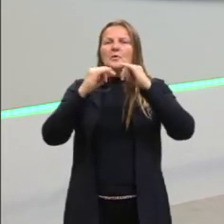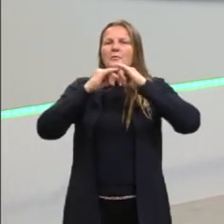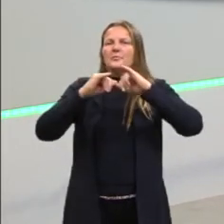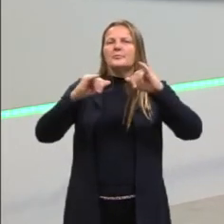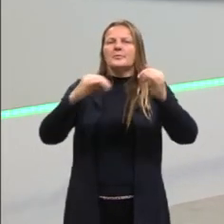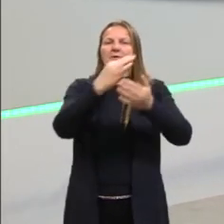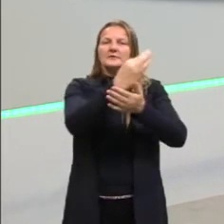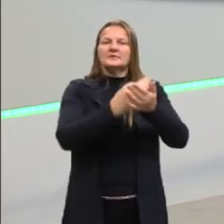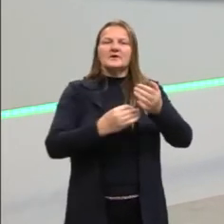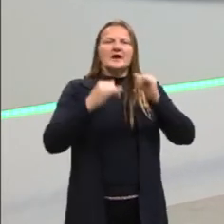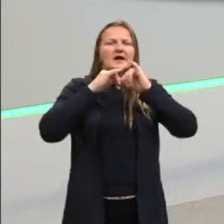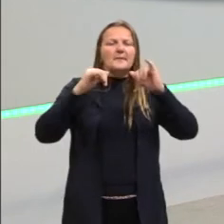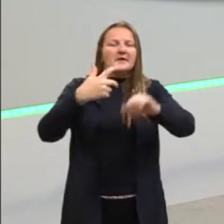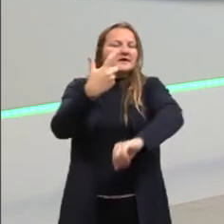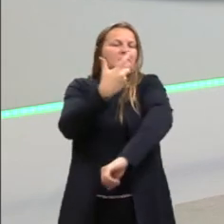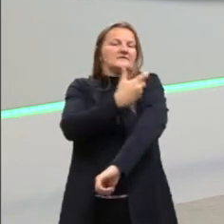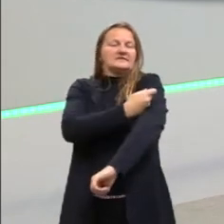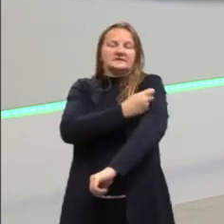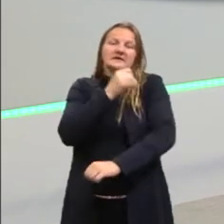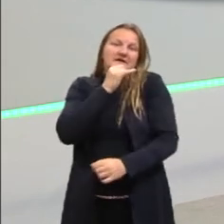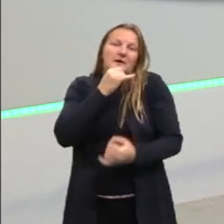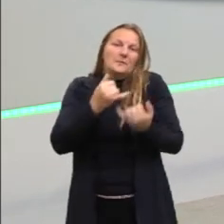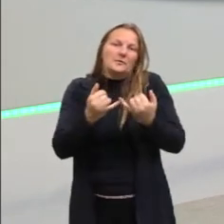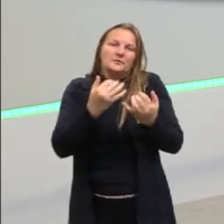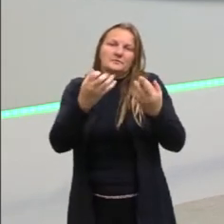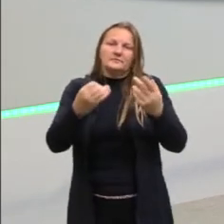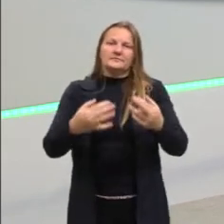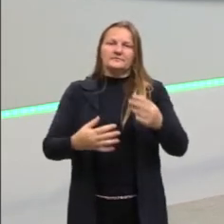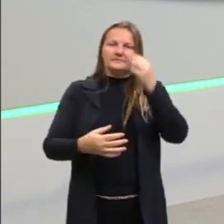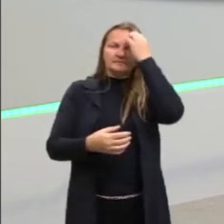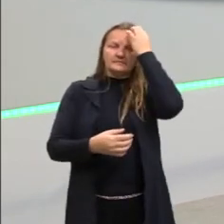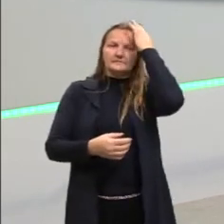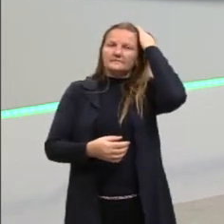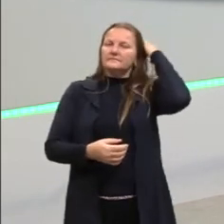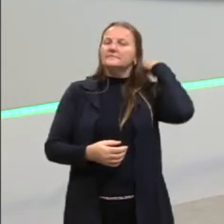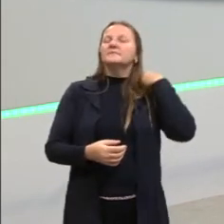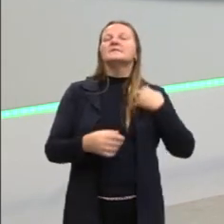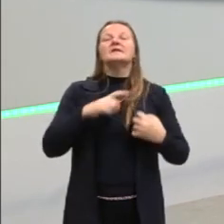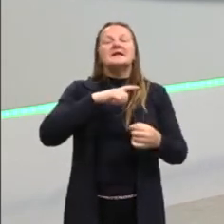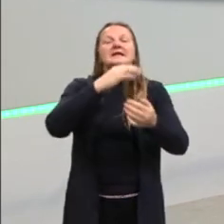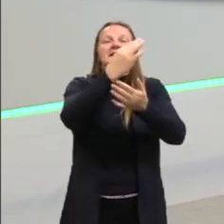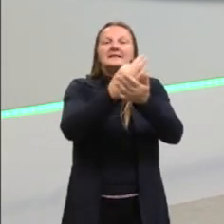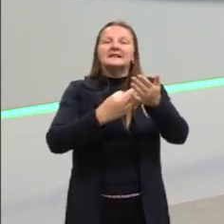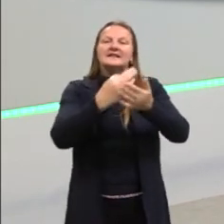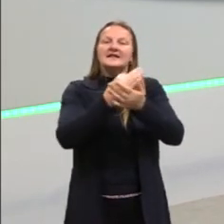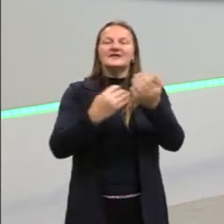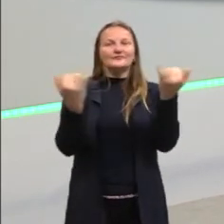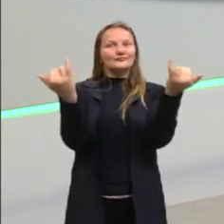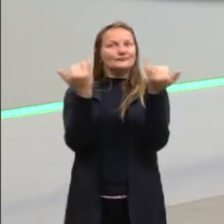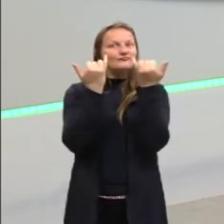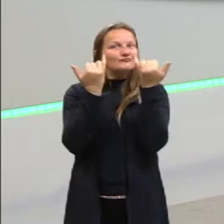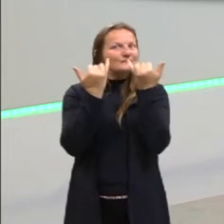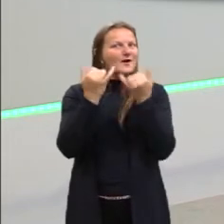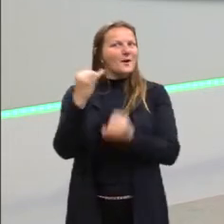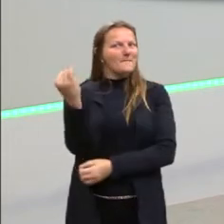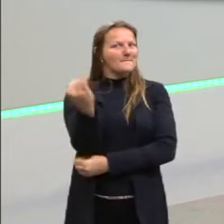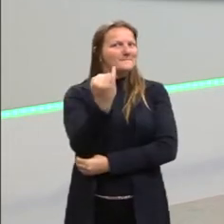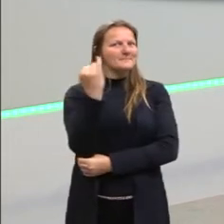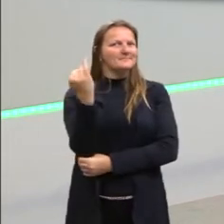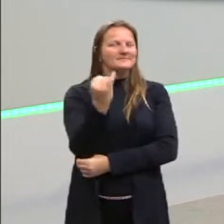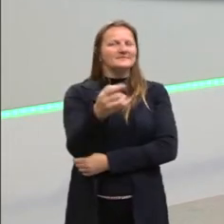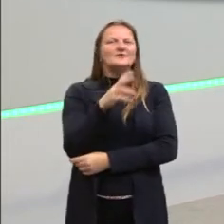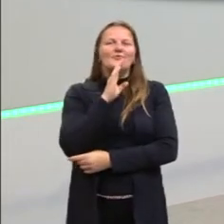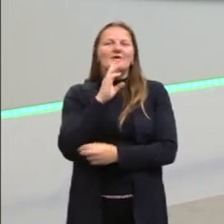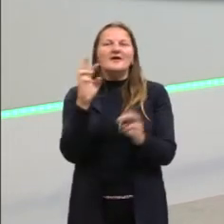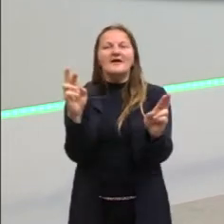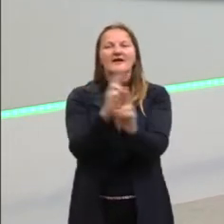exemplo, campanhas de vacinação, né? Então, ali a gente está falando desses textos mais informativos. E a ideia aqui é